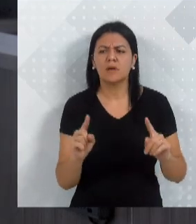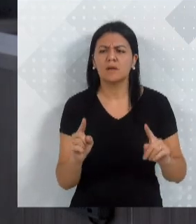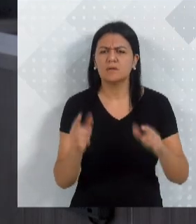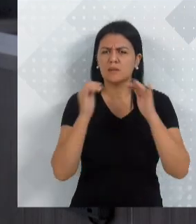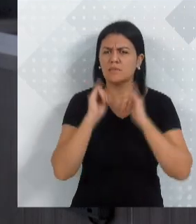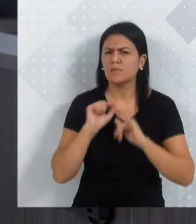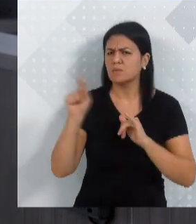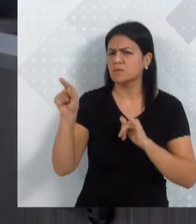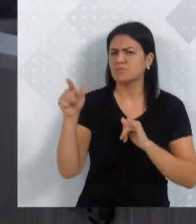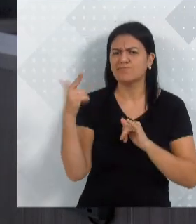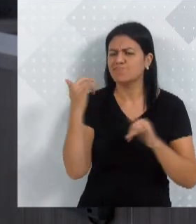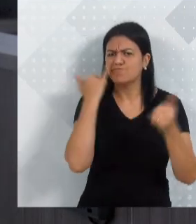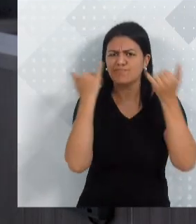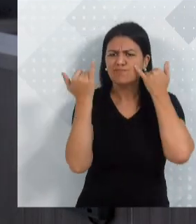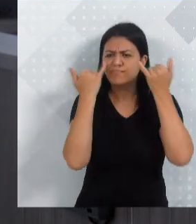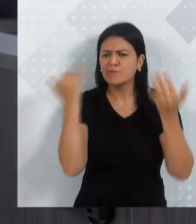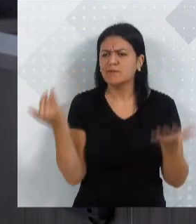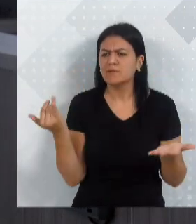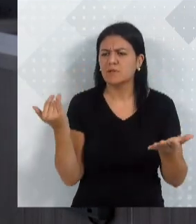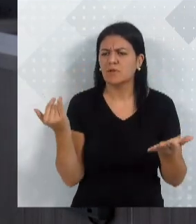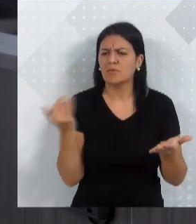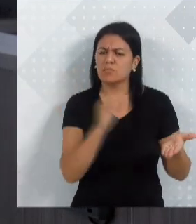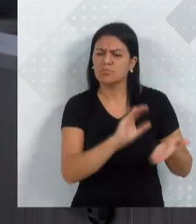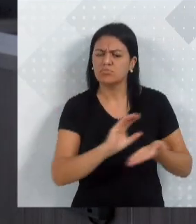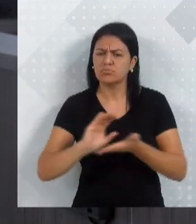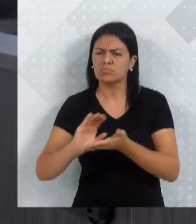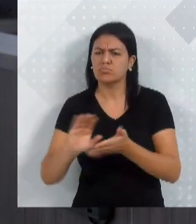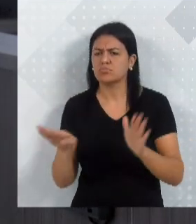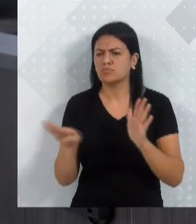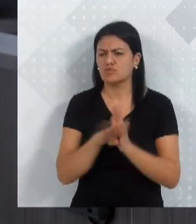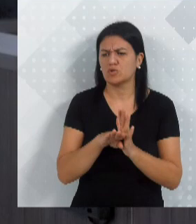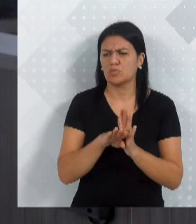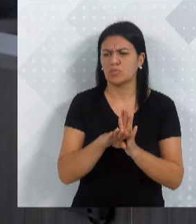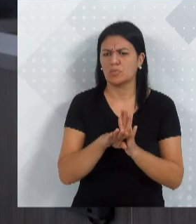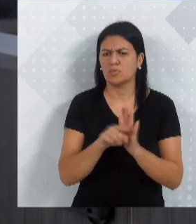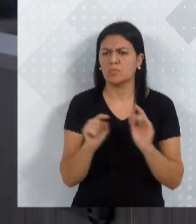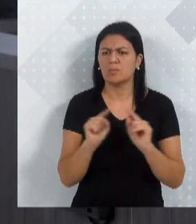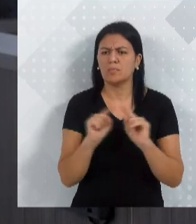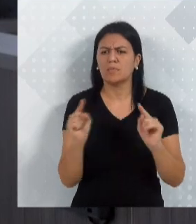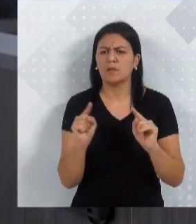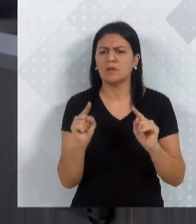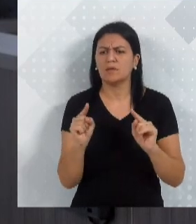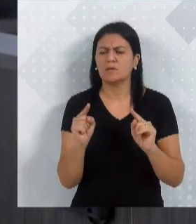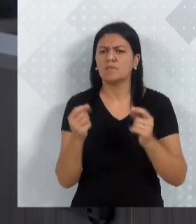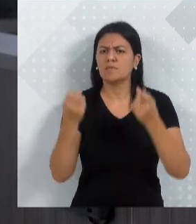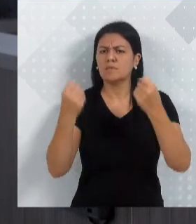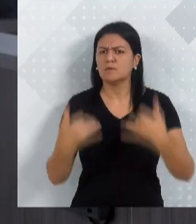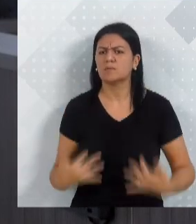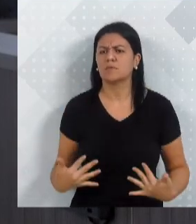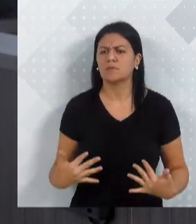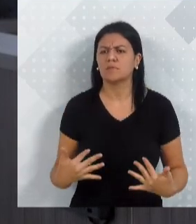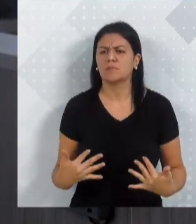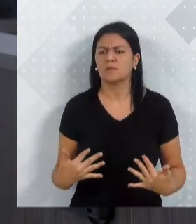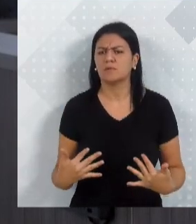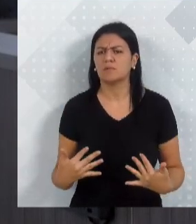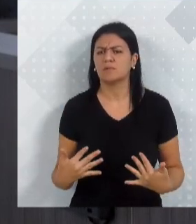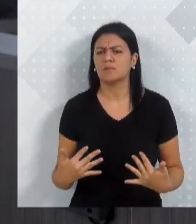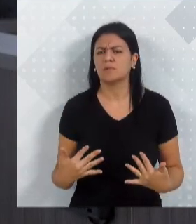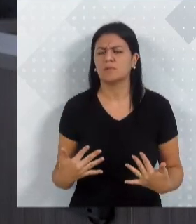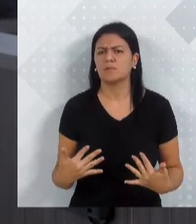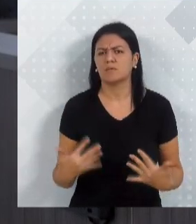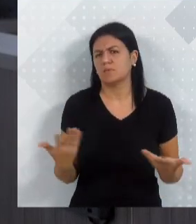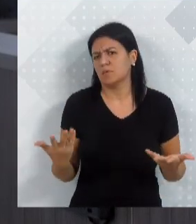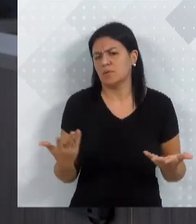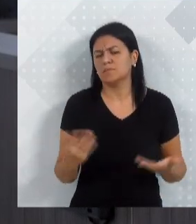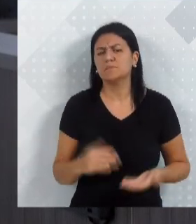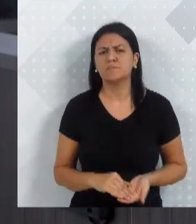está desinformado dos recursos que chegaram. E eu vou aqui falar para o senhor, talvez o senhor vai poder não falar uma coisa que não